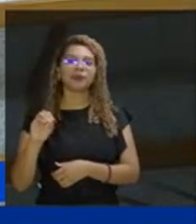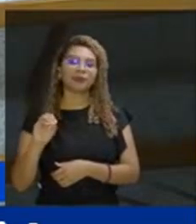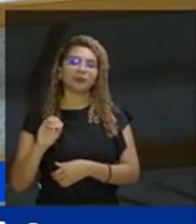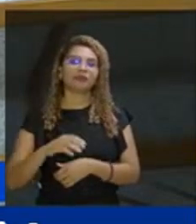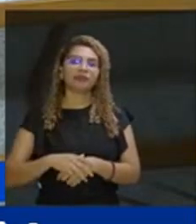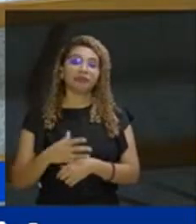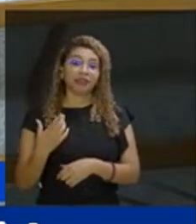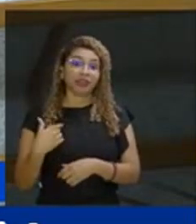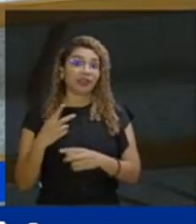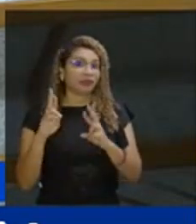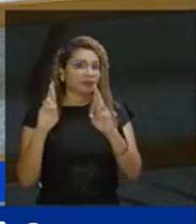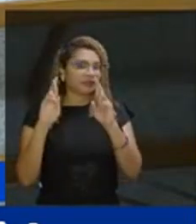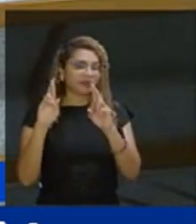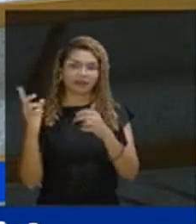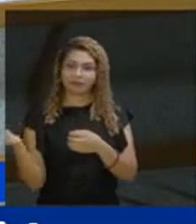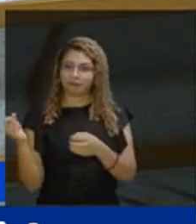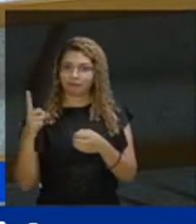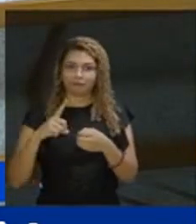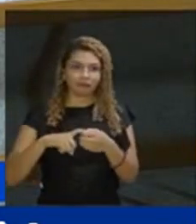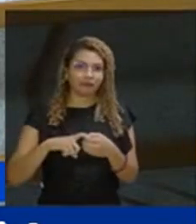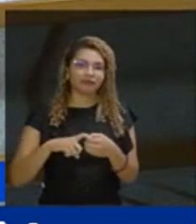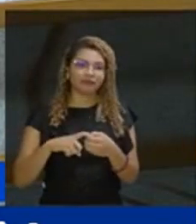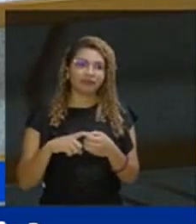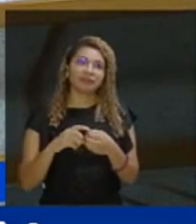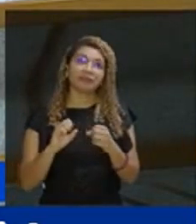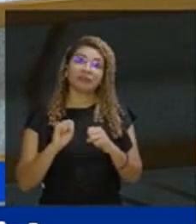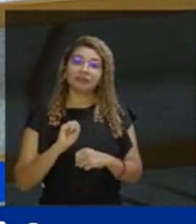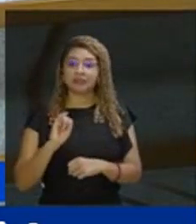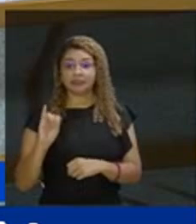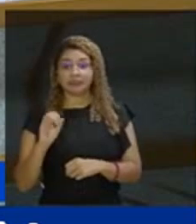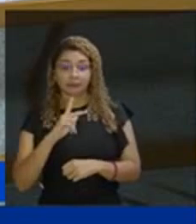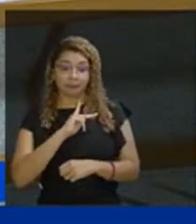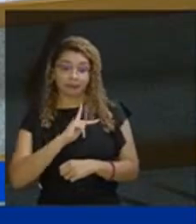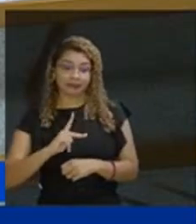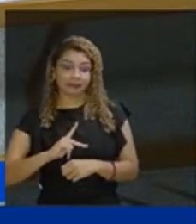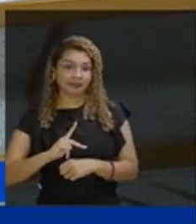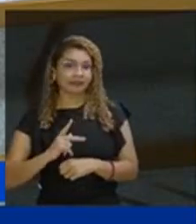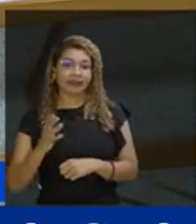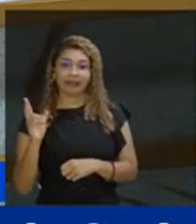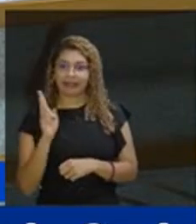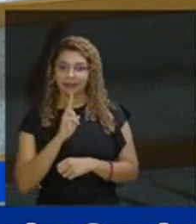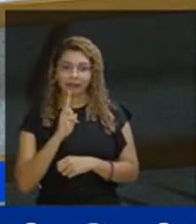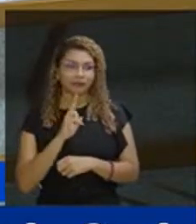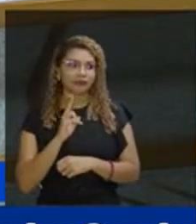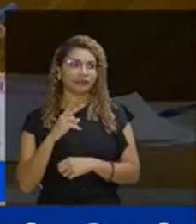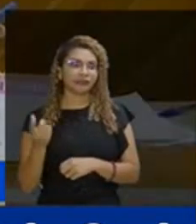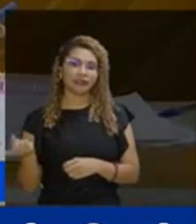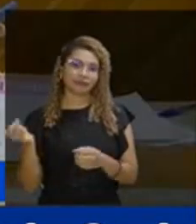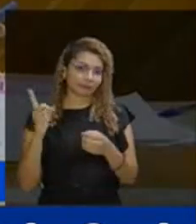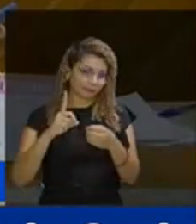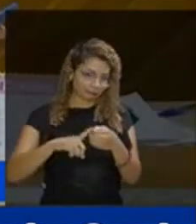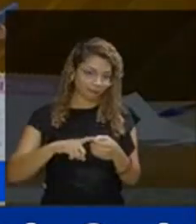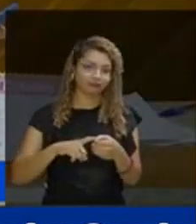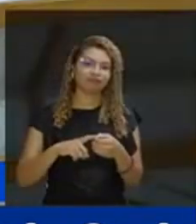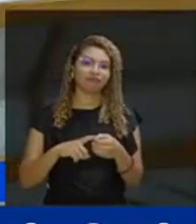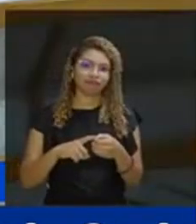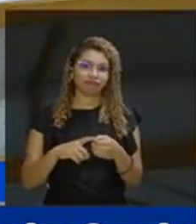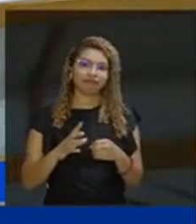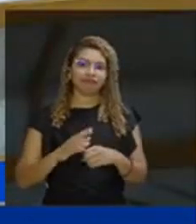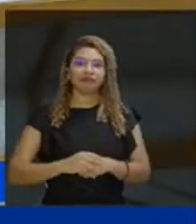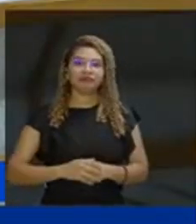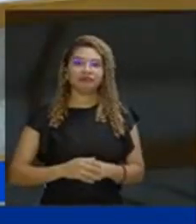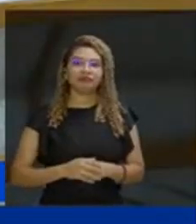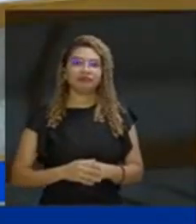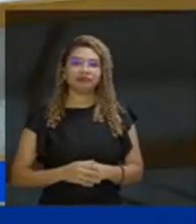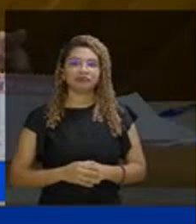se assim for a intenção do presidente, o mais rápido possível. Obrigado, presidente. Sem comunicação ou proposição.